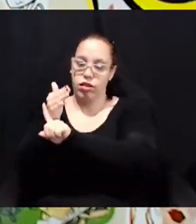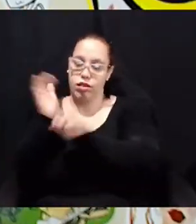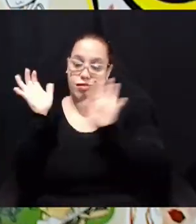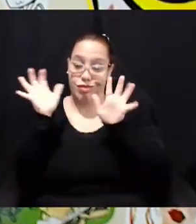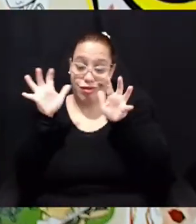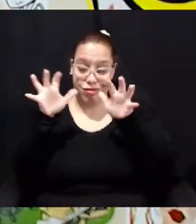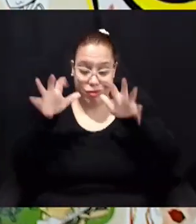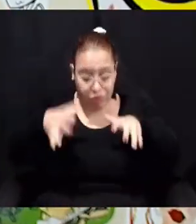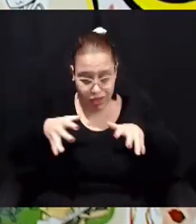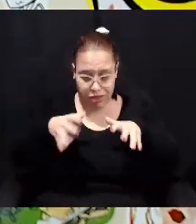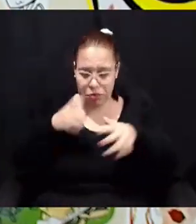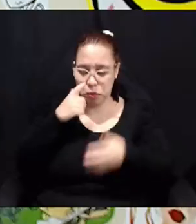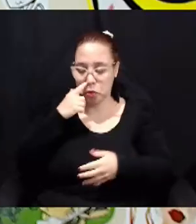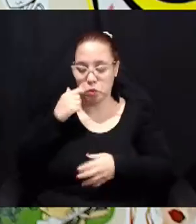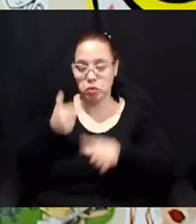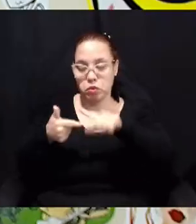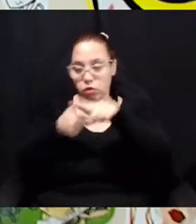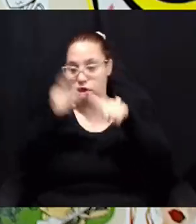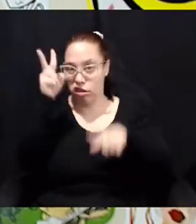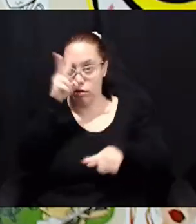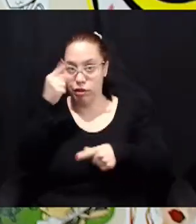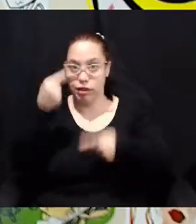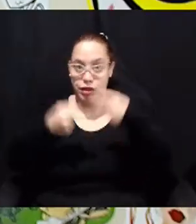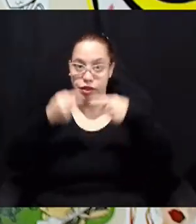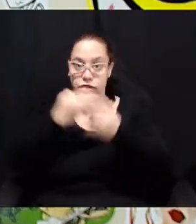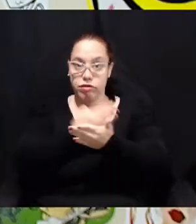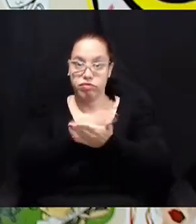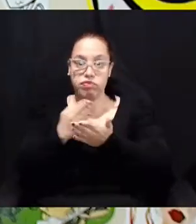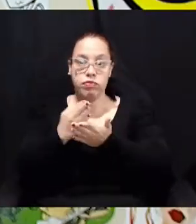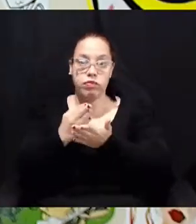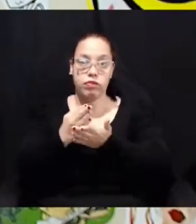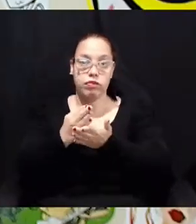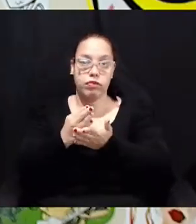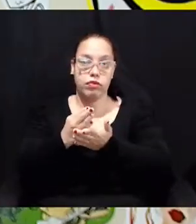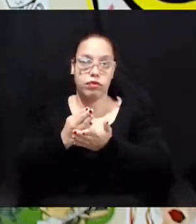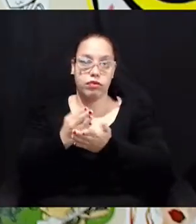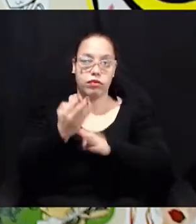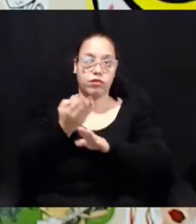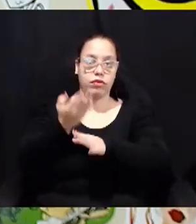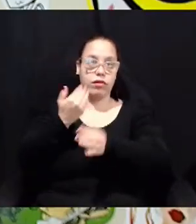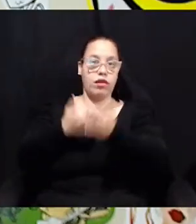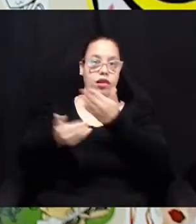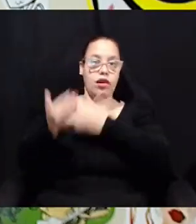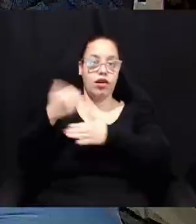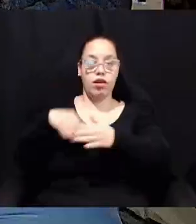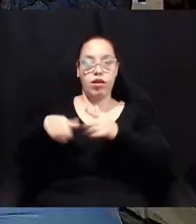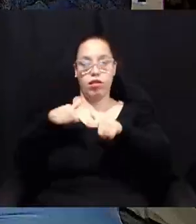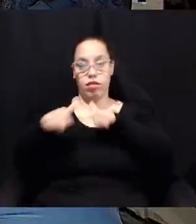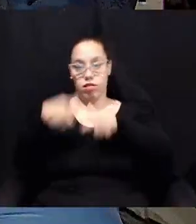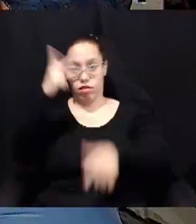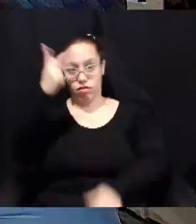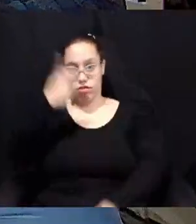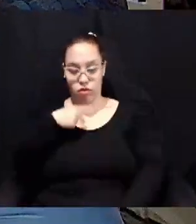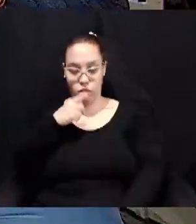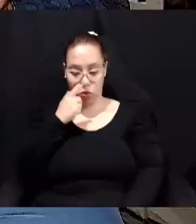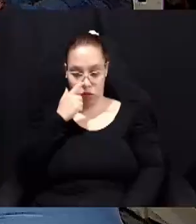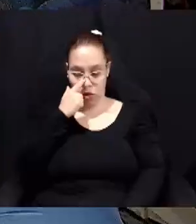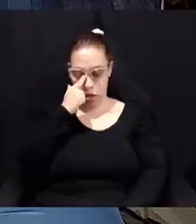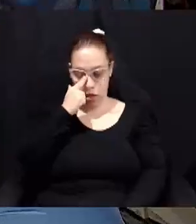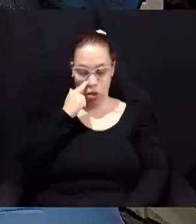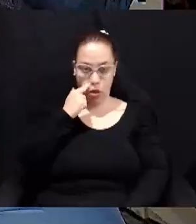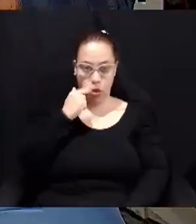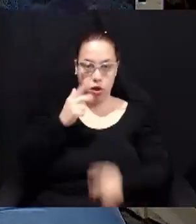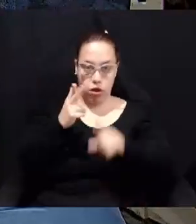E esse quadrinho discute isso. Ela começa a voltar para um trabalho pessoal dela, que é um quadrinho também,